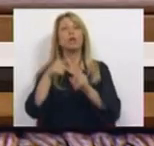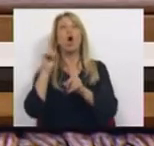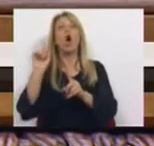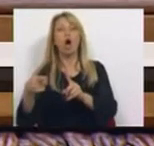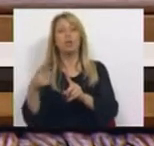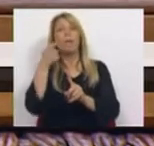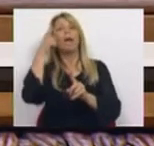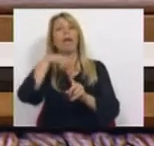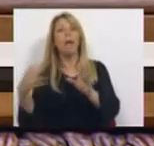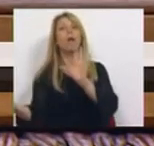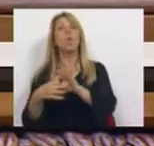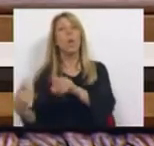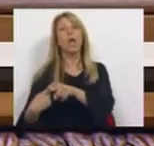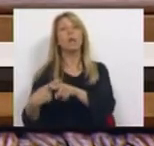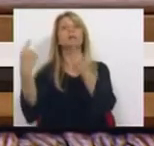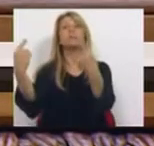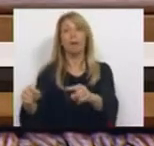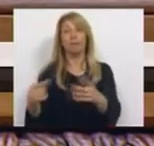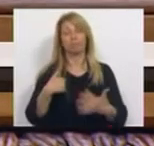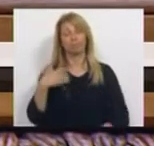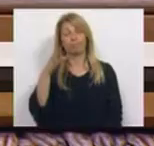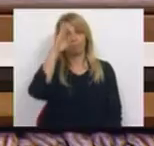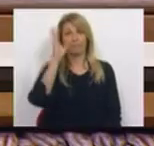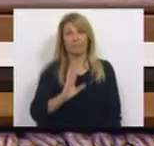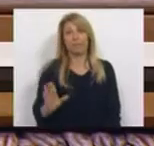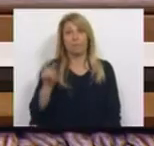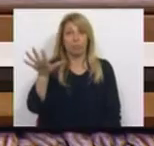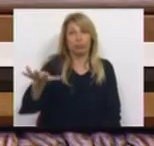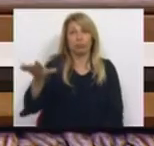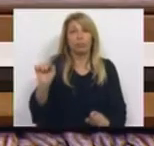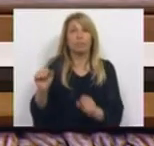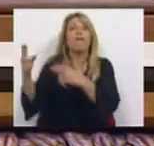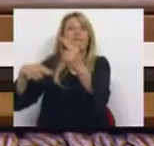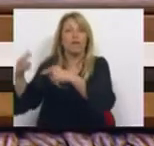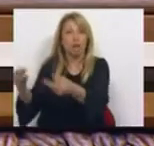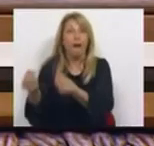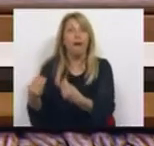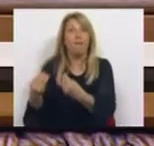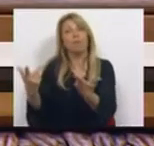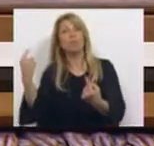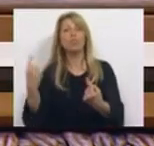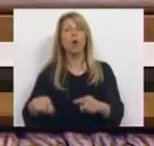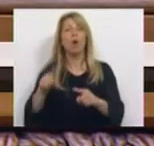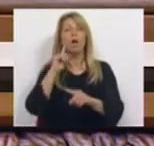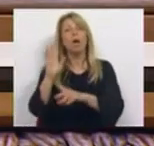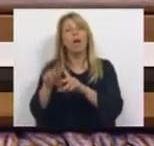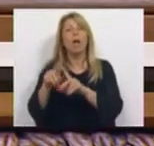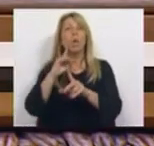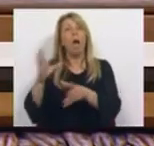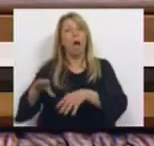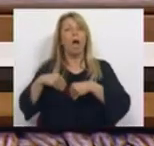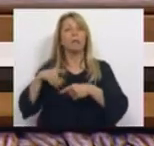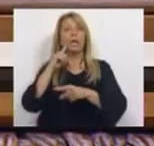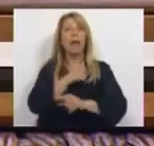muito que sabemos que os paraísos fiscais apenas servem para criar e acolher empresas fictícias onde se gera dinheiro